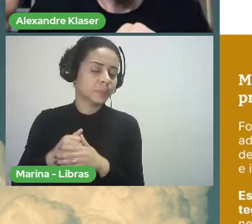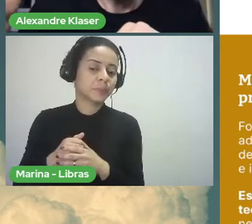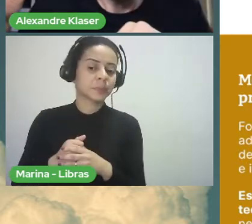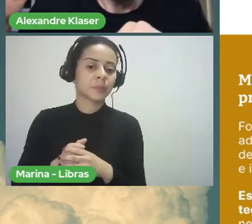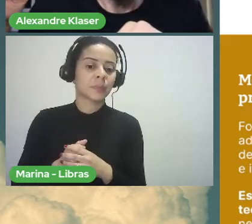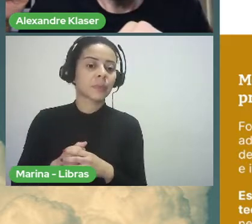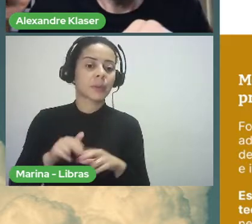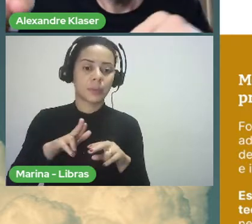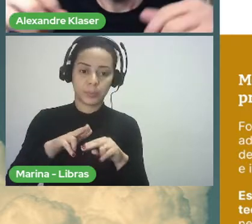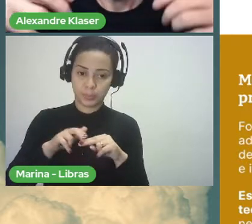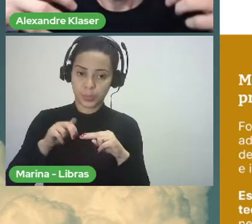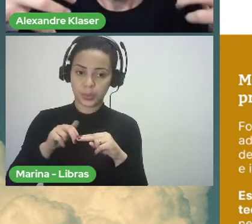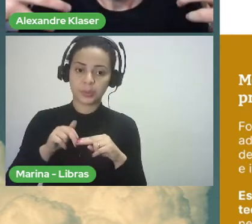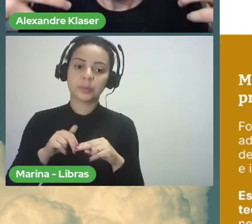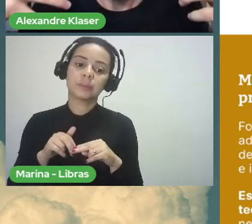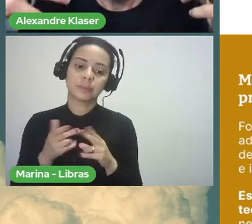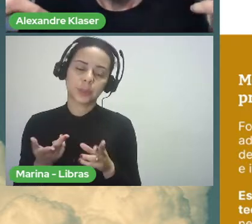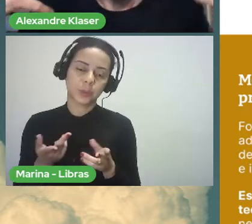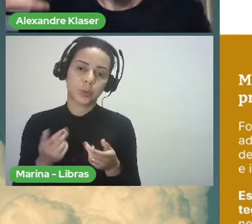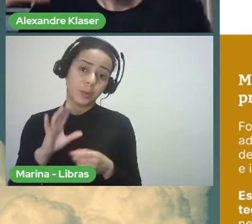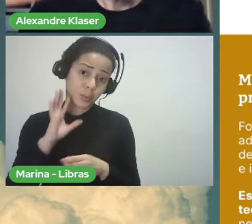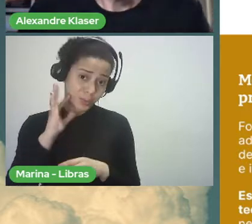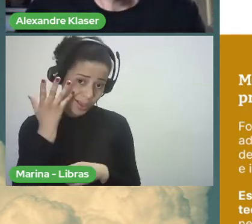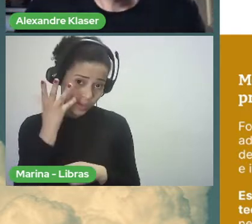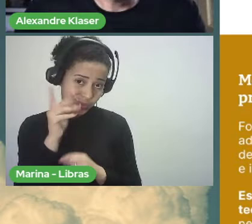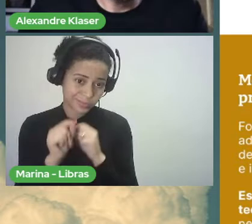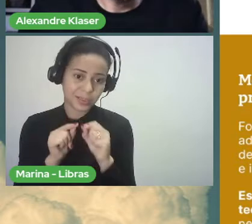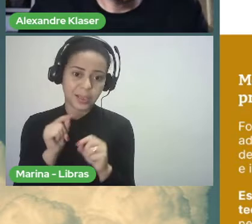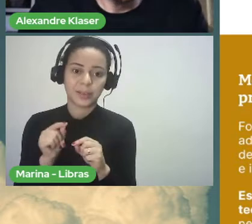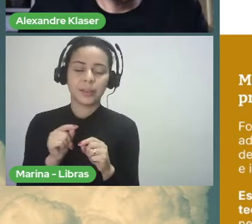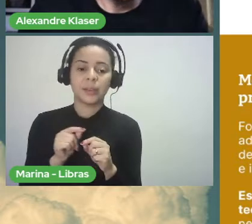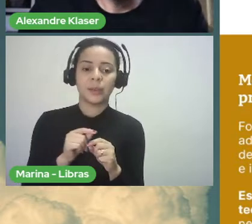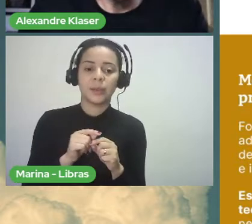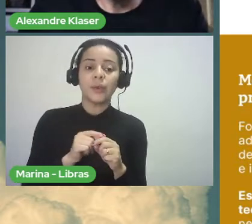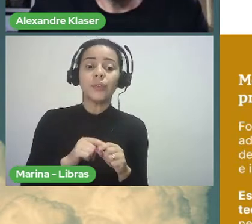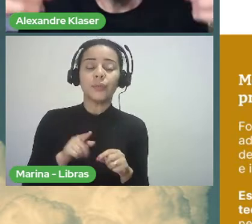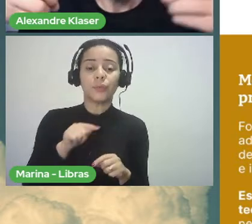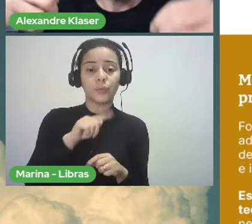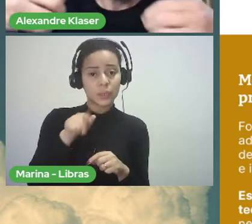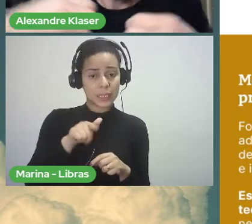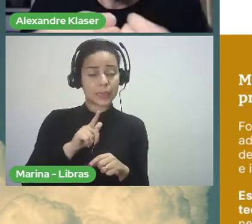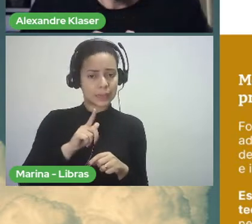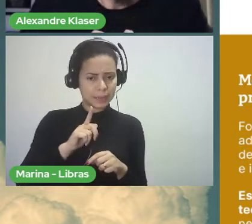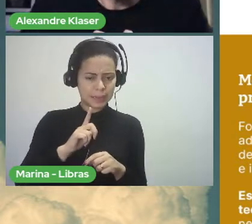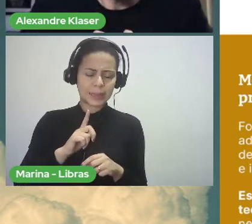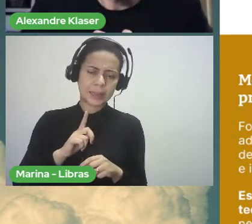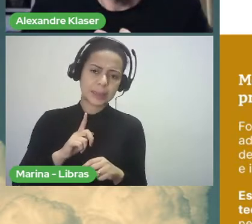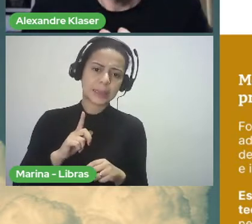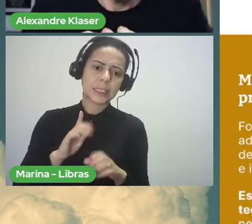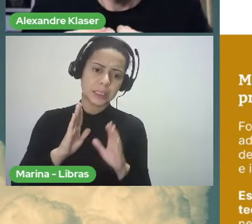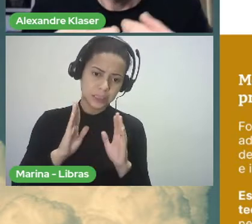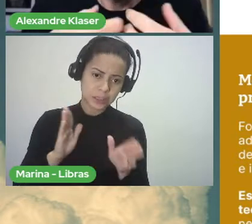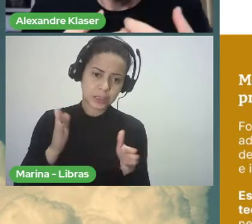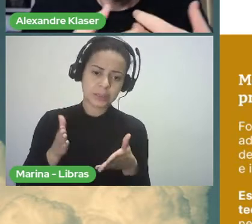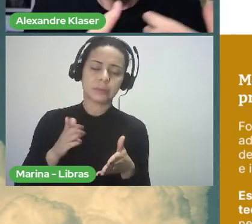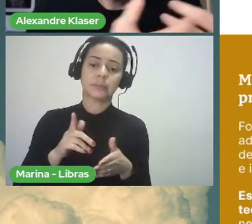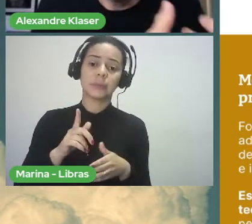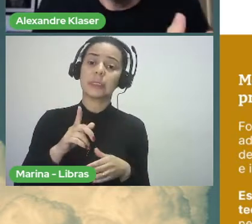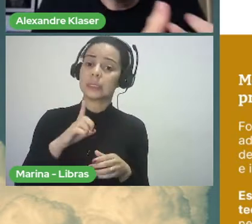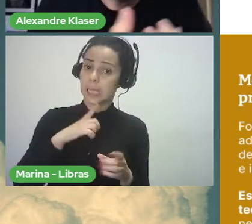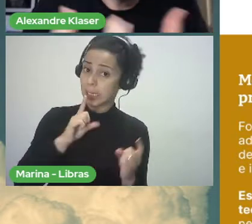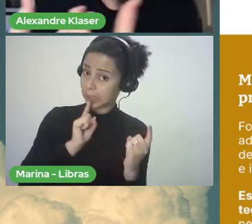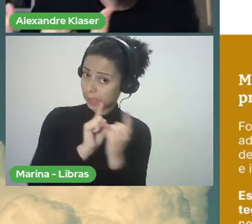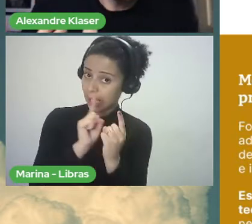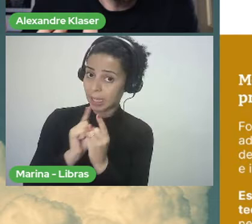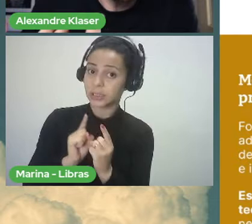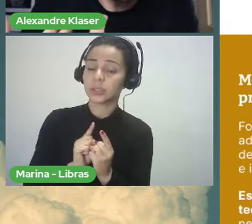que acontece é muito isso. Você tem mais ou menos maturidade na criação de produtos, mas você tem o seguinte, você tem clientes, esses clientes já são